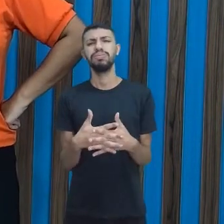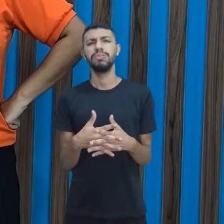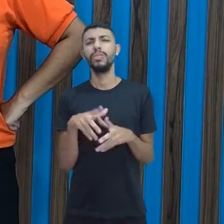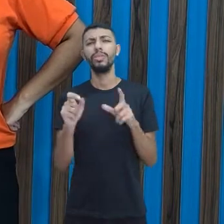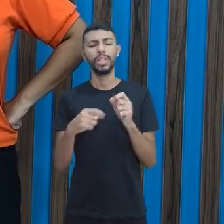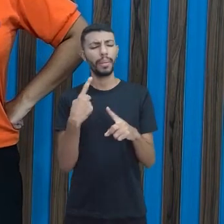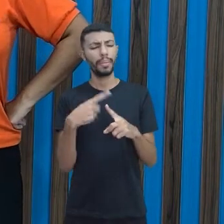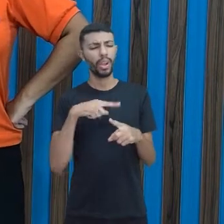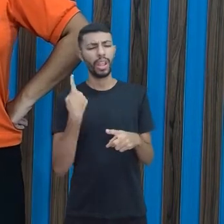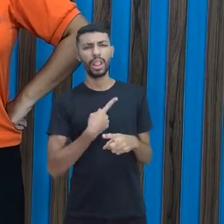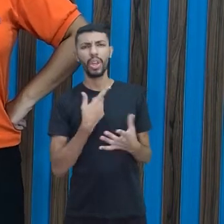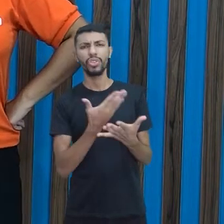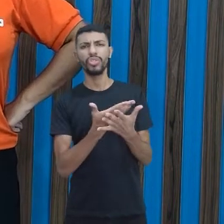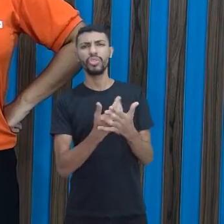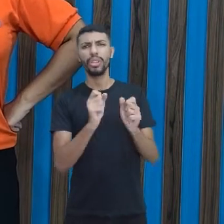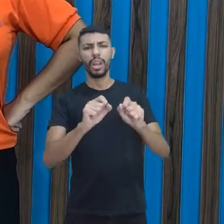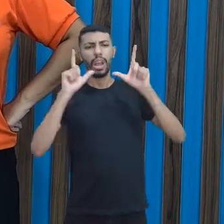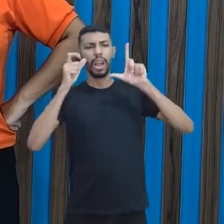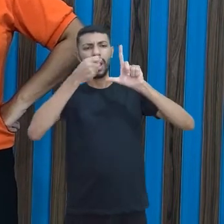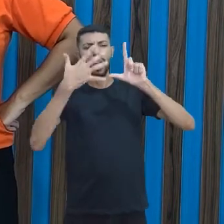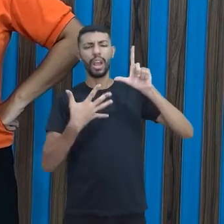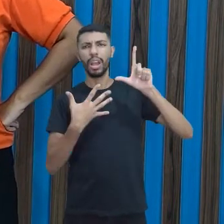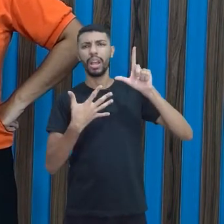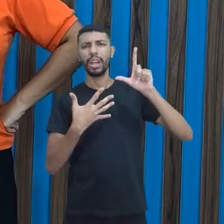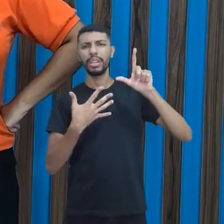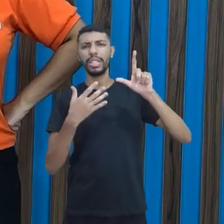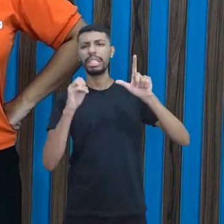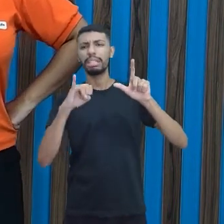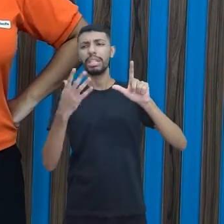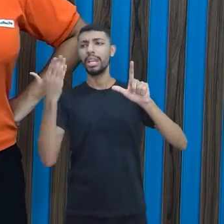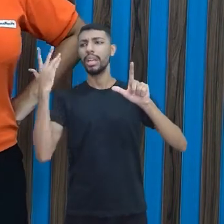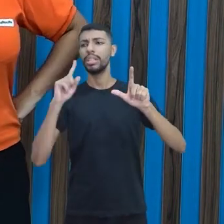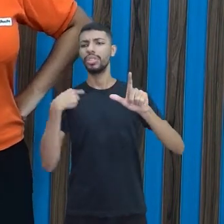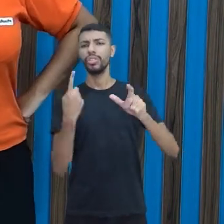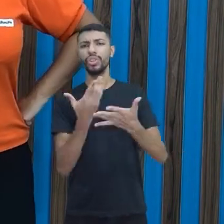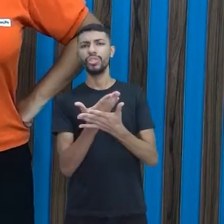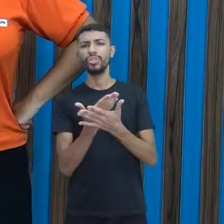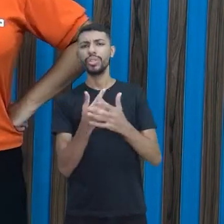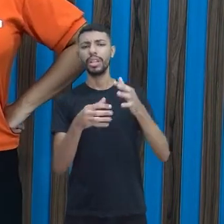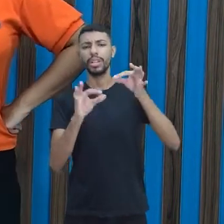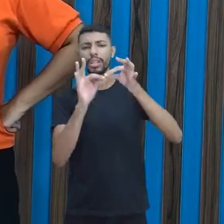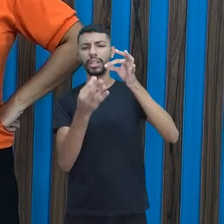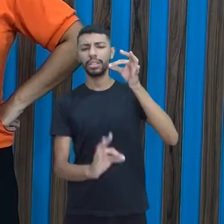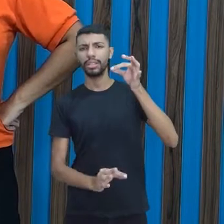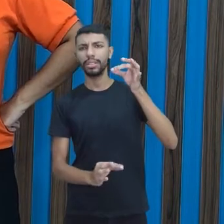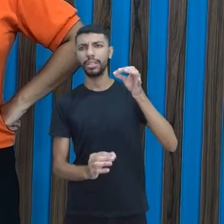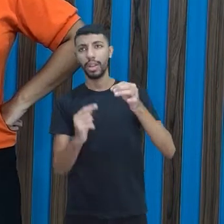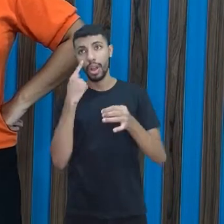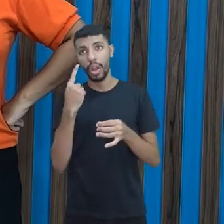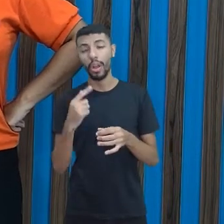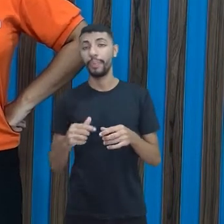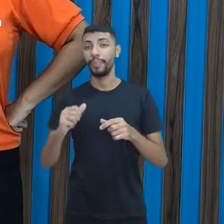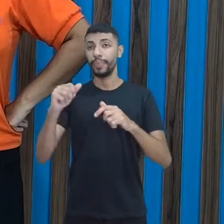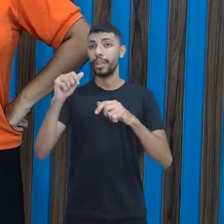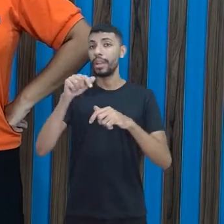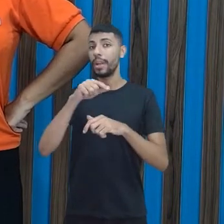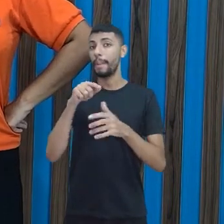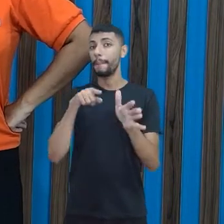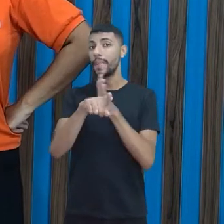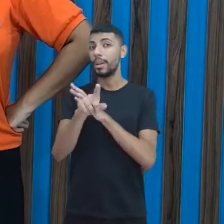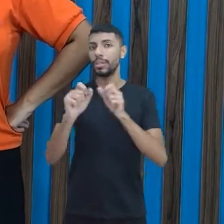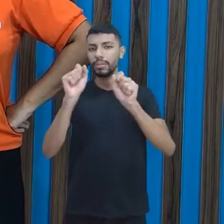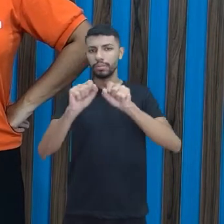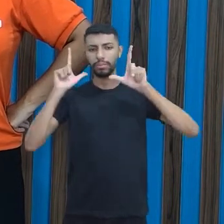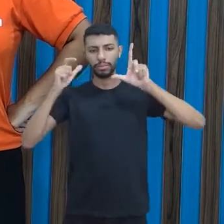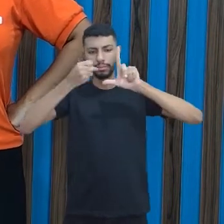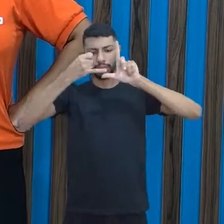autorretrato se estávamos vendo descrição. Aí eu pergunto, o autorretrato não seria talvez até uma descrição